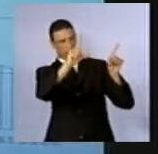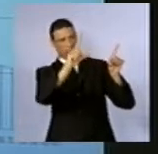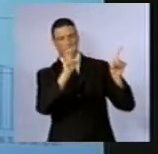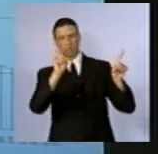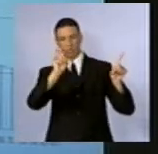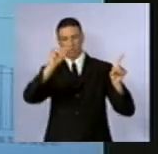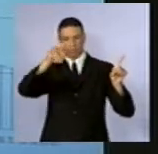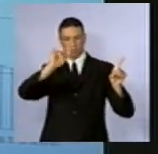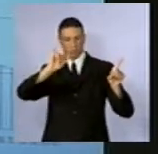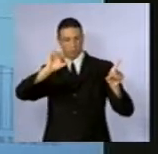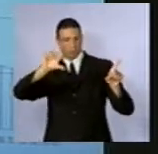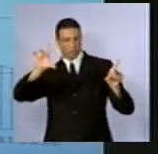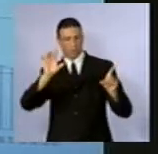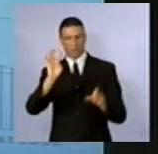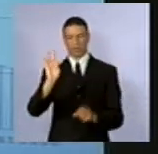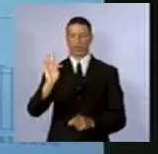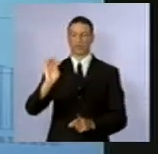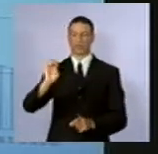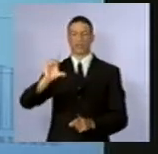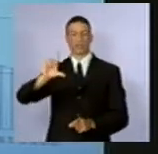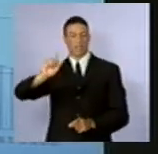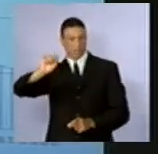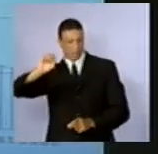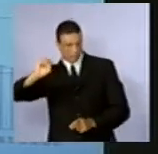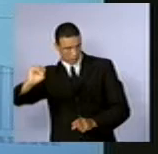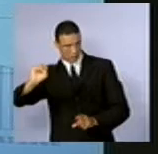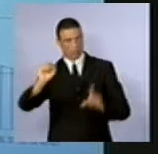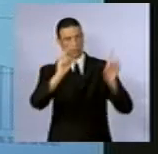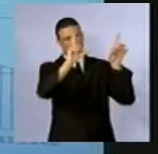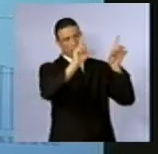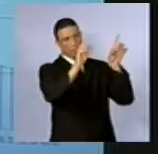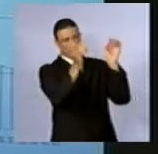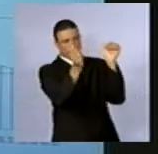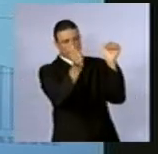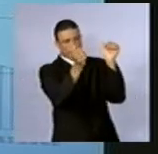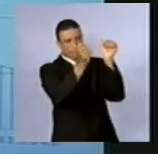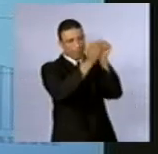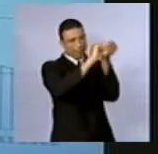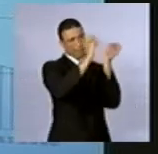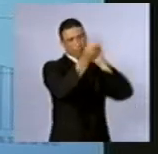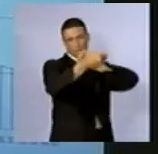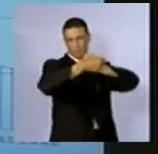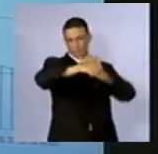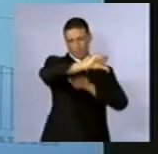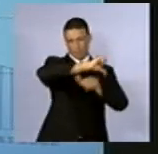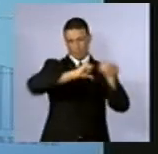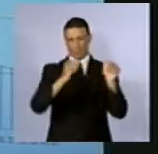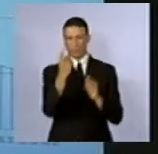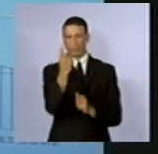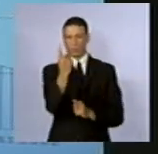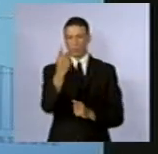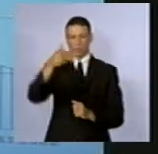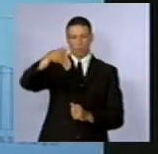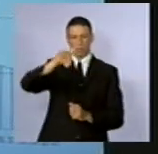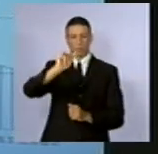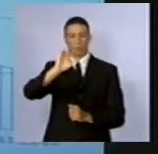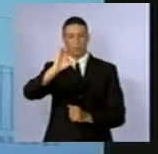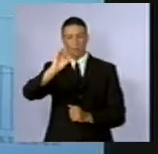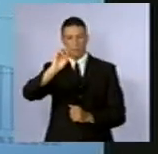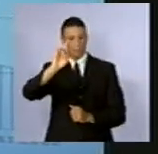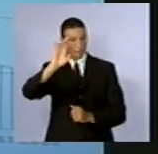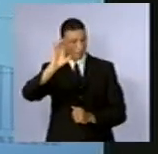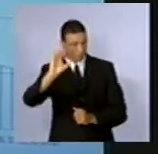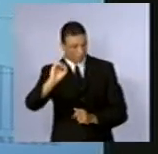microtesla, provavelmente, por volta de 5 microtesla, para que eu consiga chegar a 1 microtesla, há necessidade de um aumento da ordem